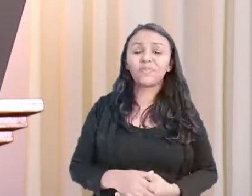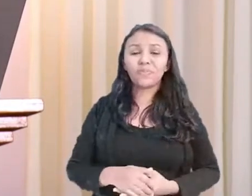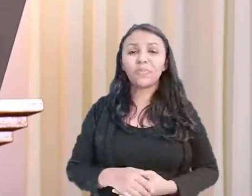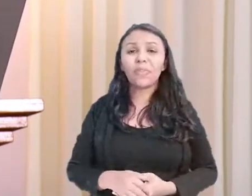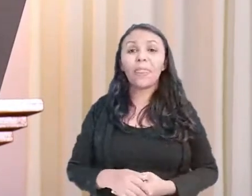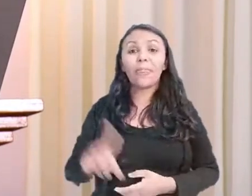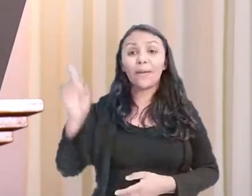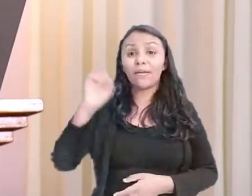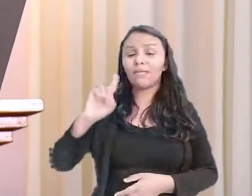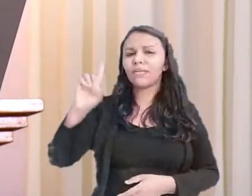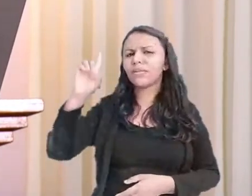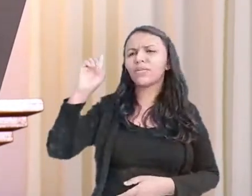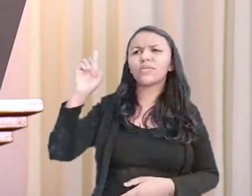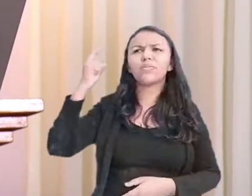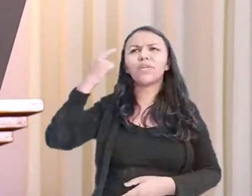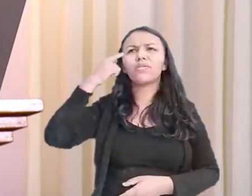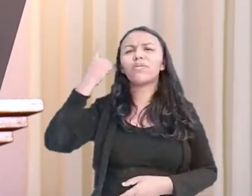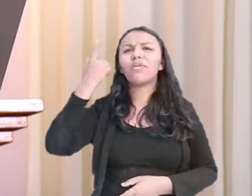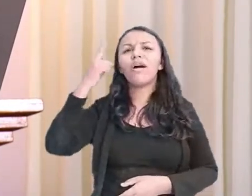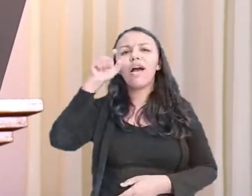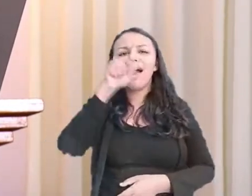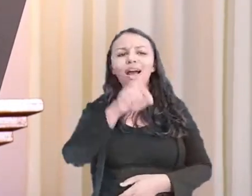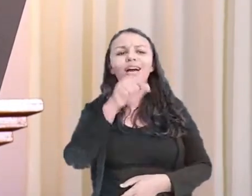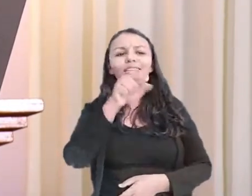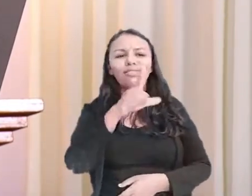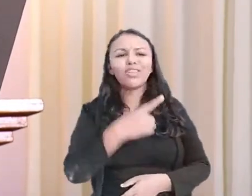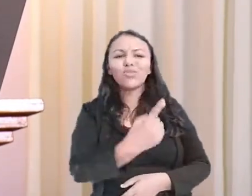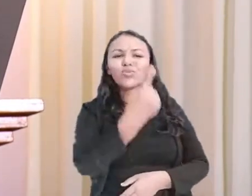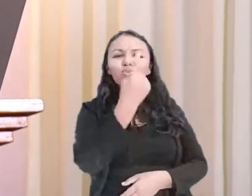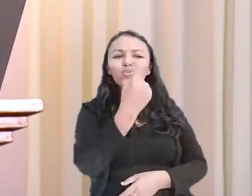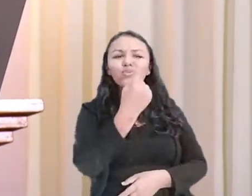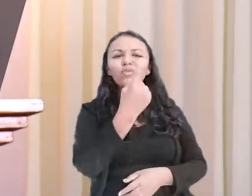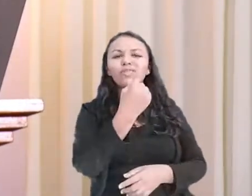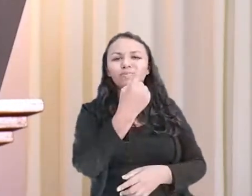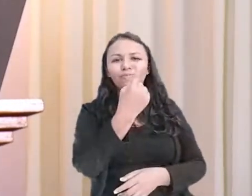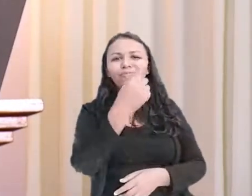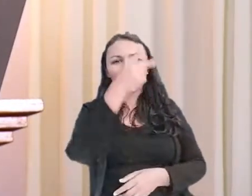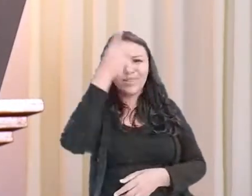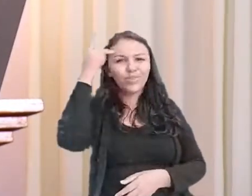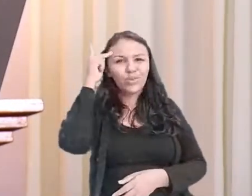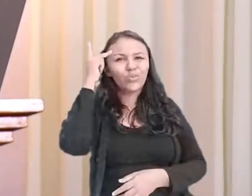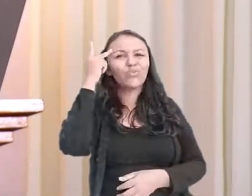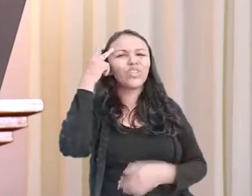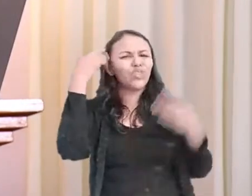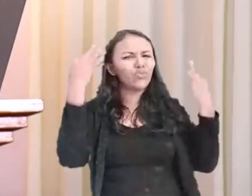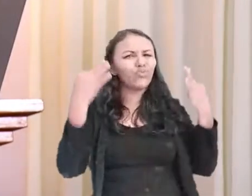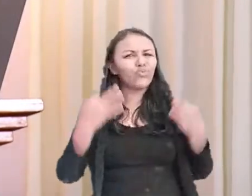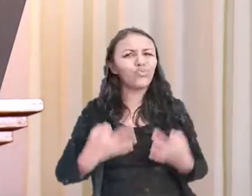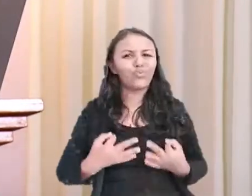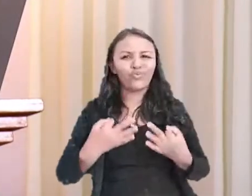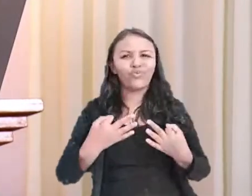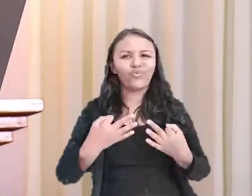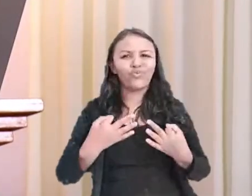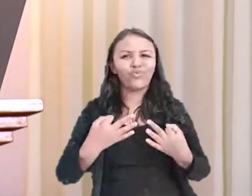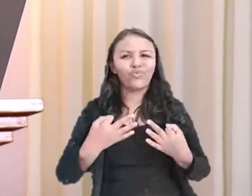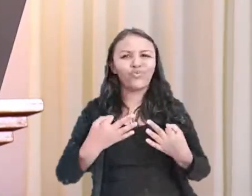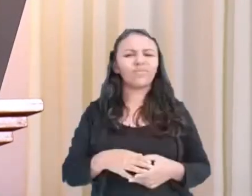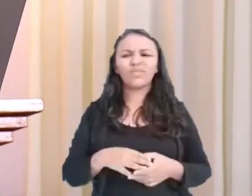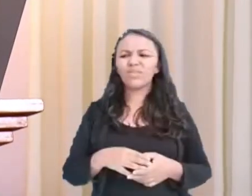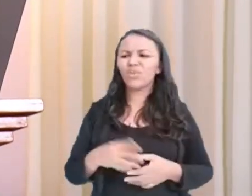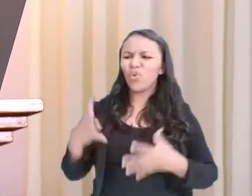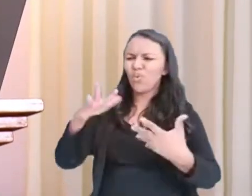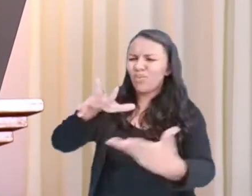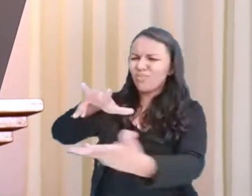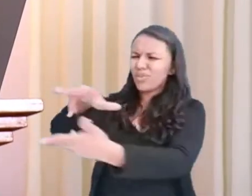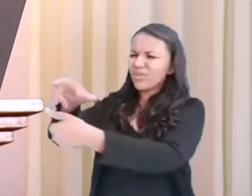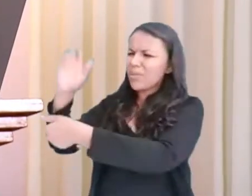encontra um homem que é justo, um homem que, diante daquele quadro tão desastroso, se